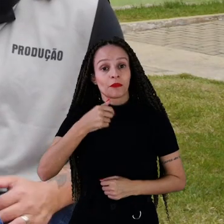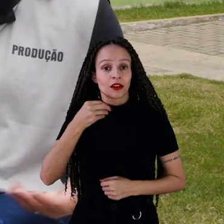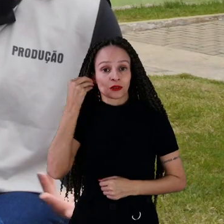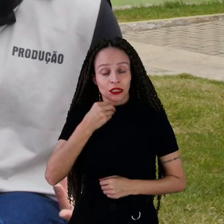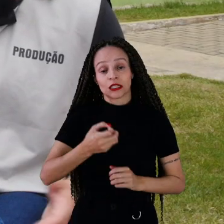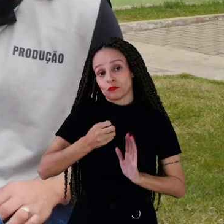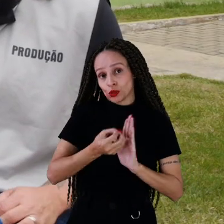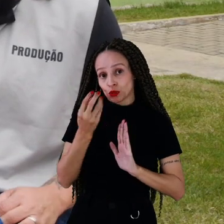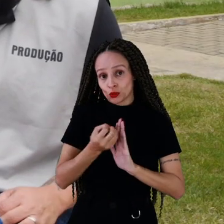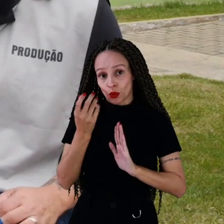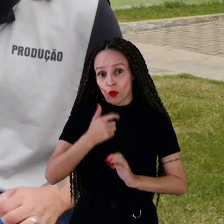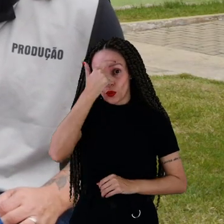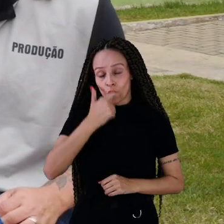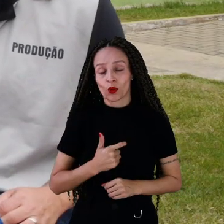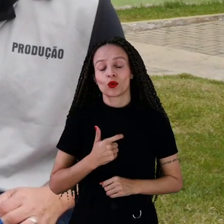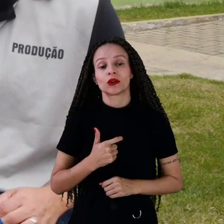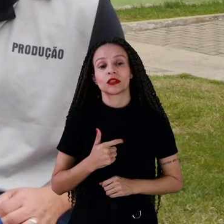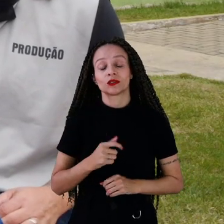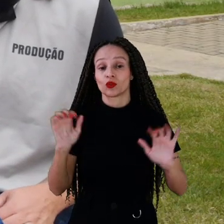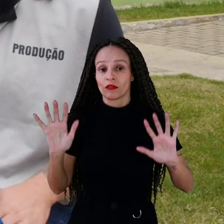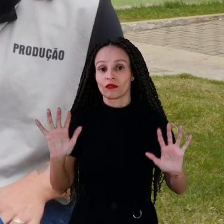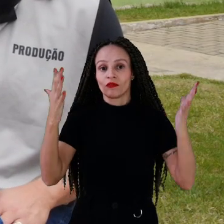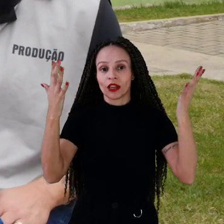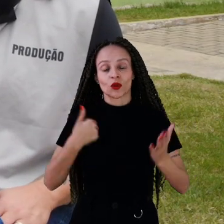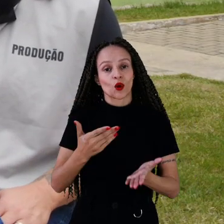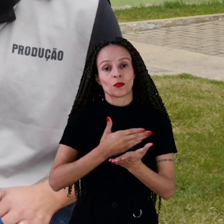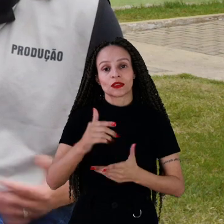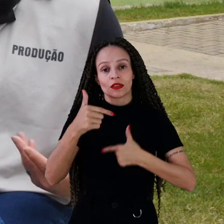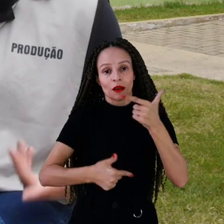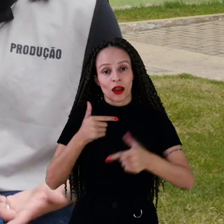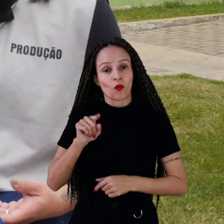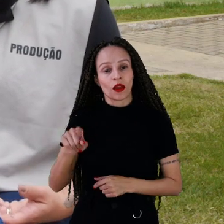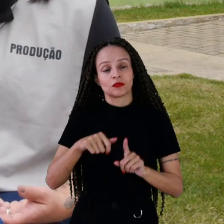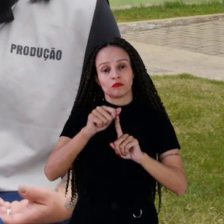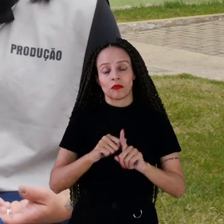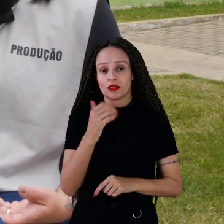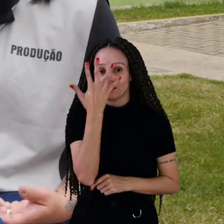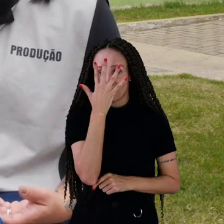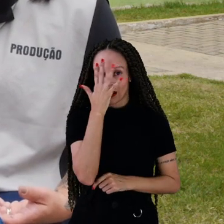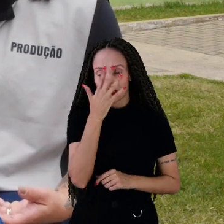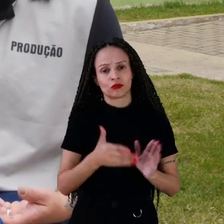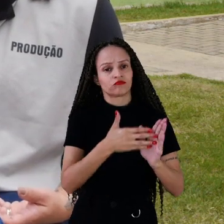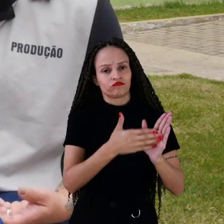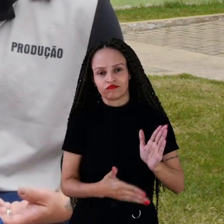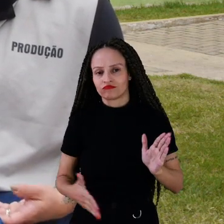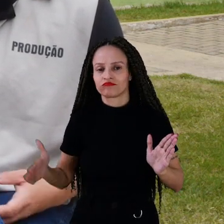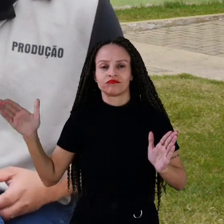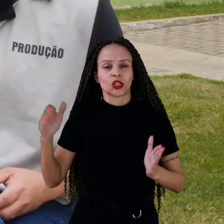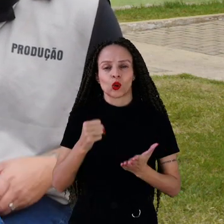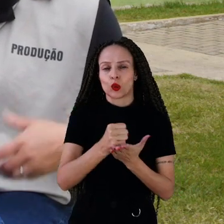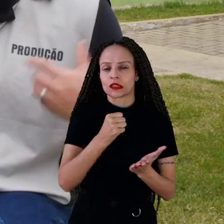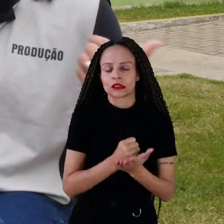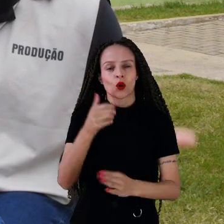Foi a primeira experiência minha como produtora, né? Fran Fidelcino. Na produção mesmo de um evento. Eu já comecei a trabalhar com eles em fevereiro. Desde